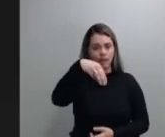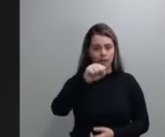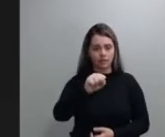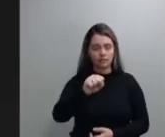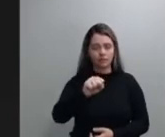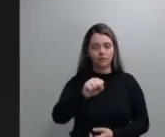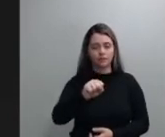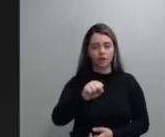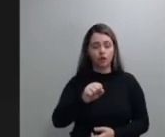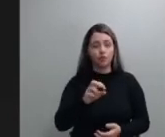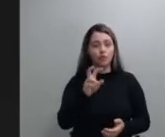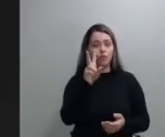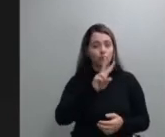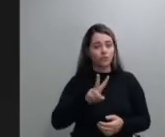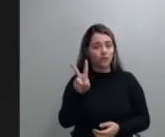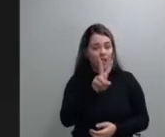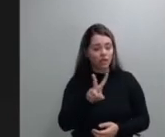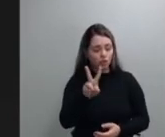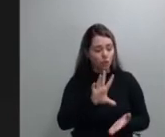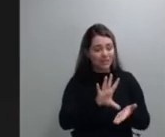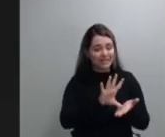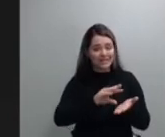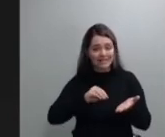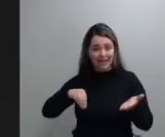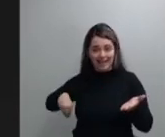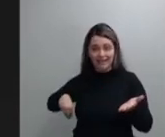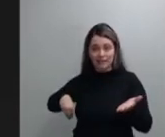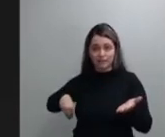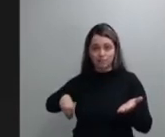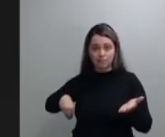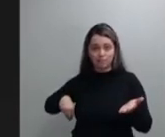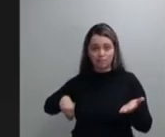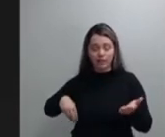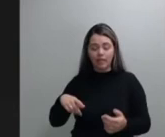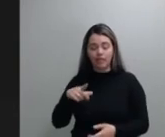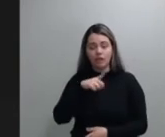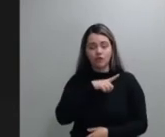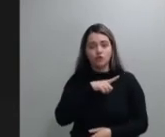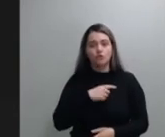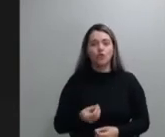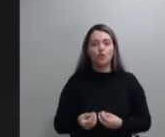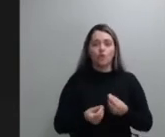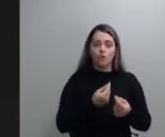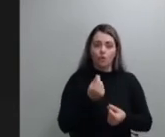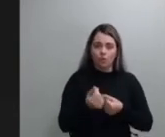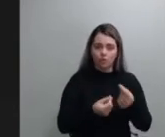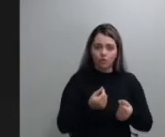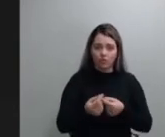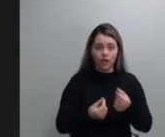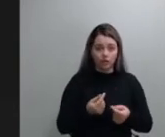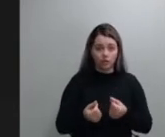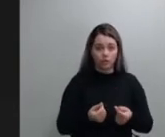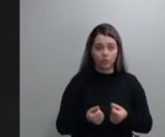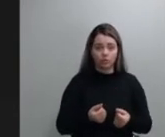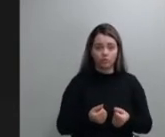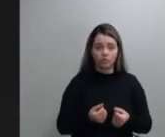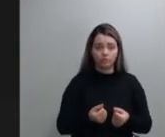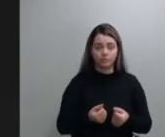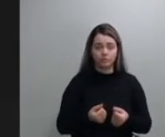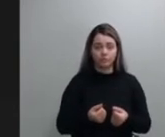valor da saída seja inferior ao do ingresso em decorrência do subsídio financeiro repassado pela União